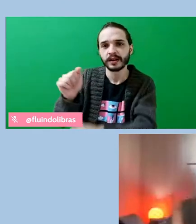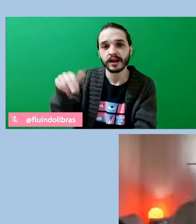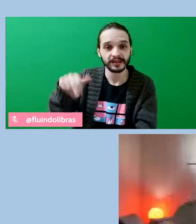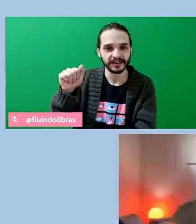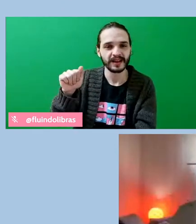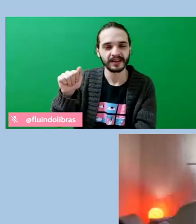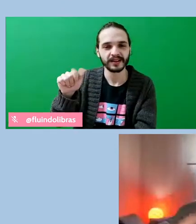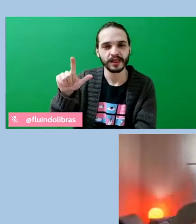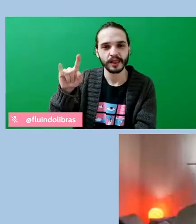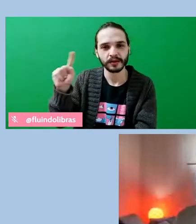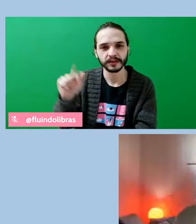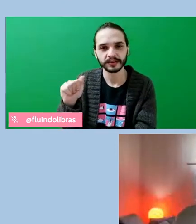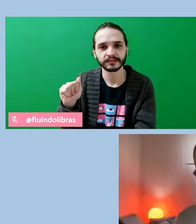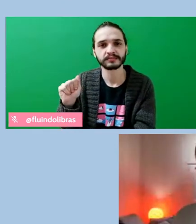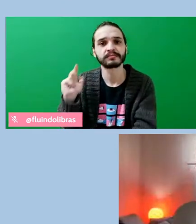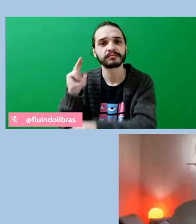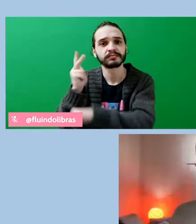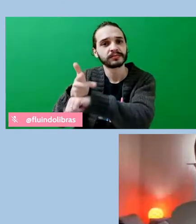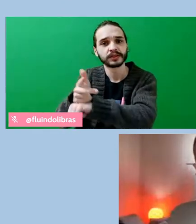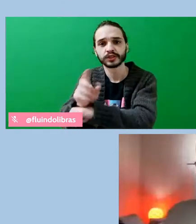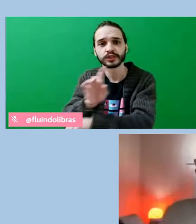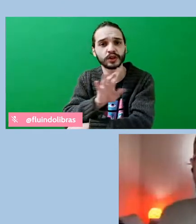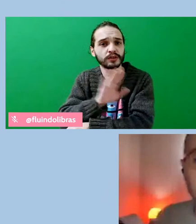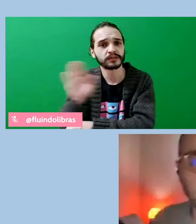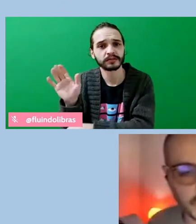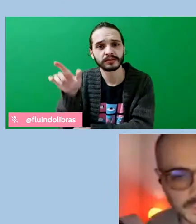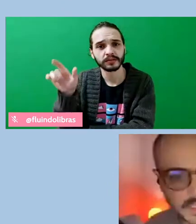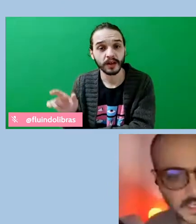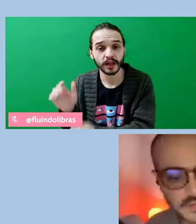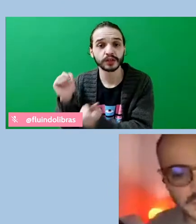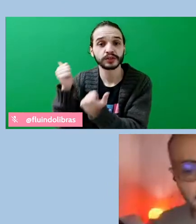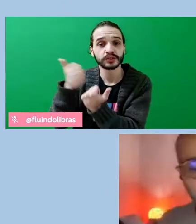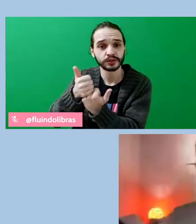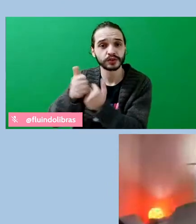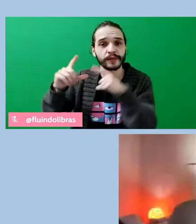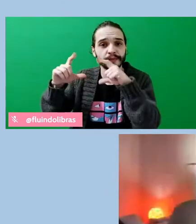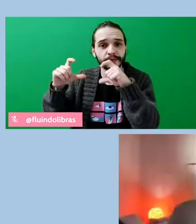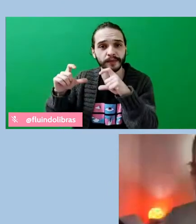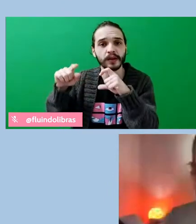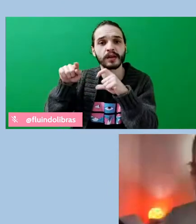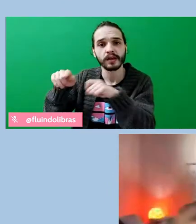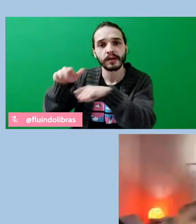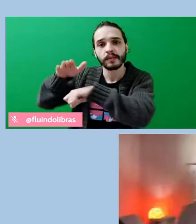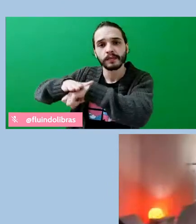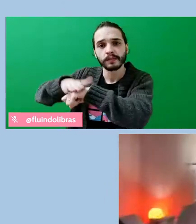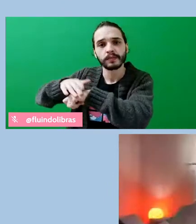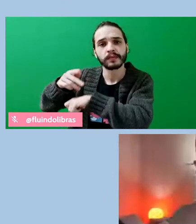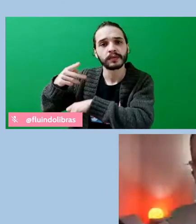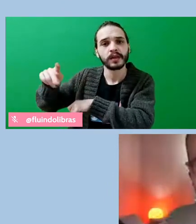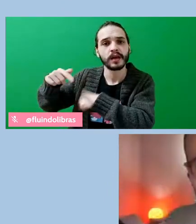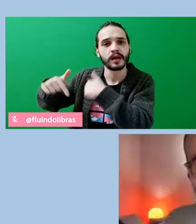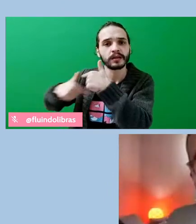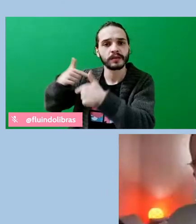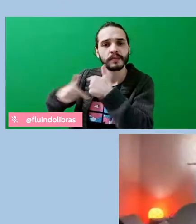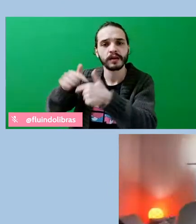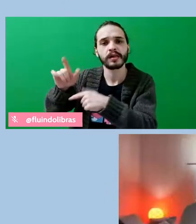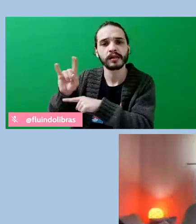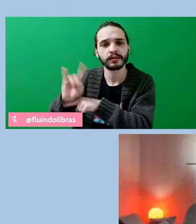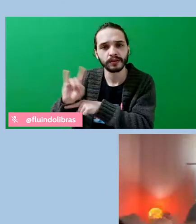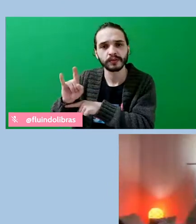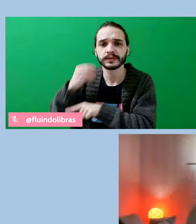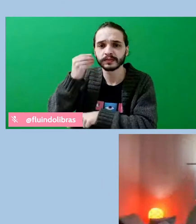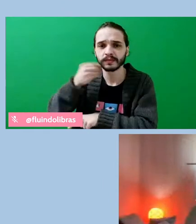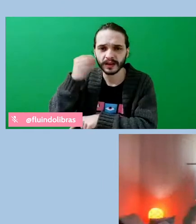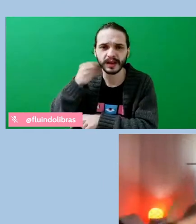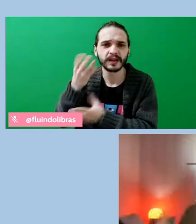chegou para registrar, que é uma diretora de fotografia que vem do documentário, não só do documentário, mas que tem bastante experiência no documentário,